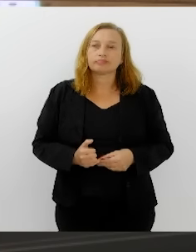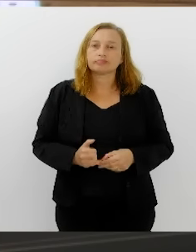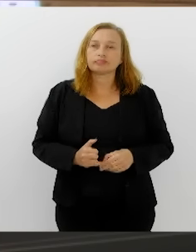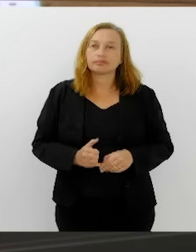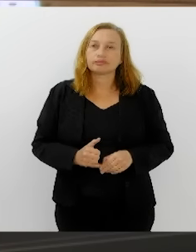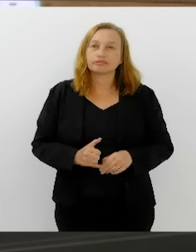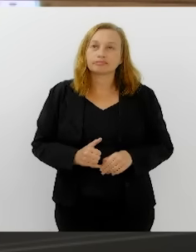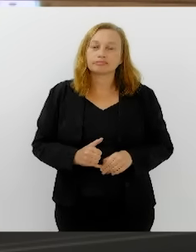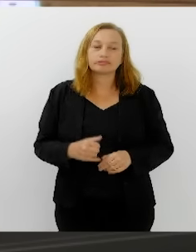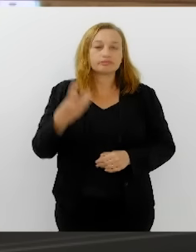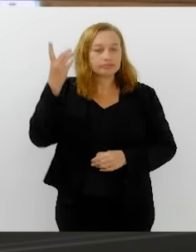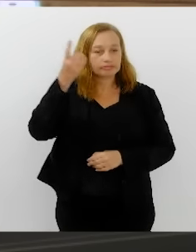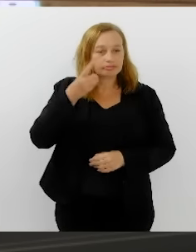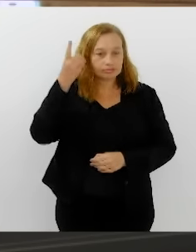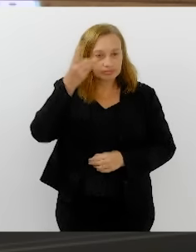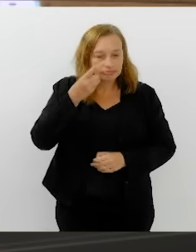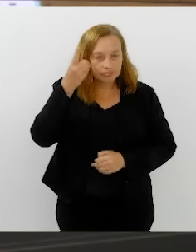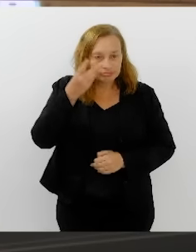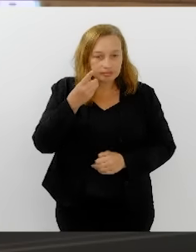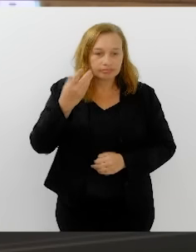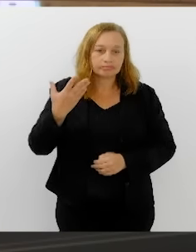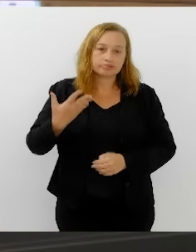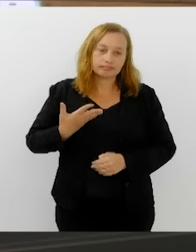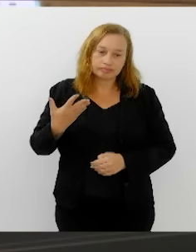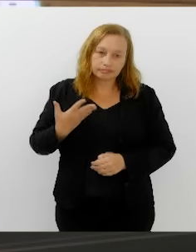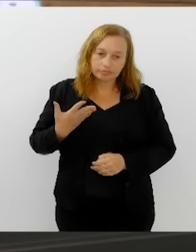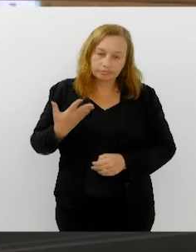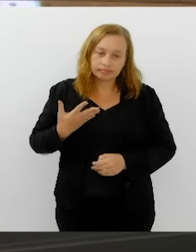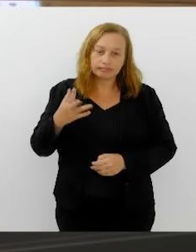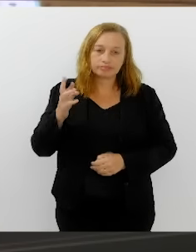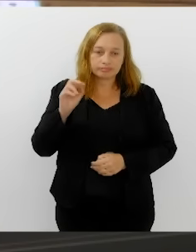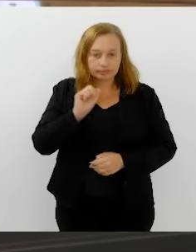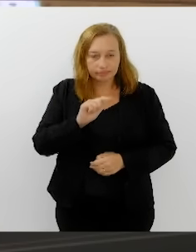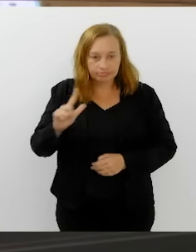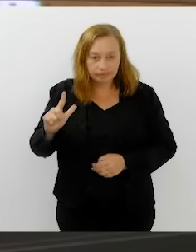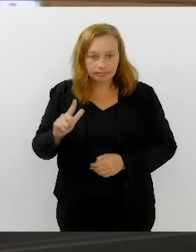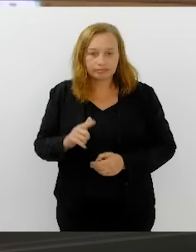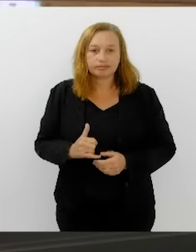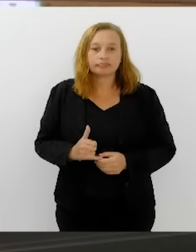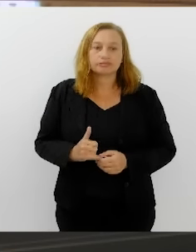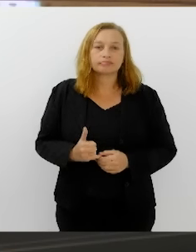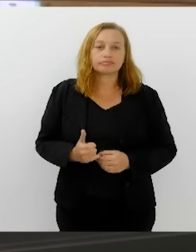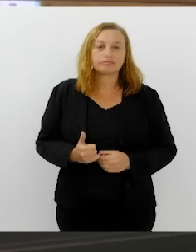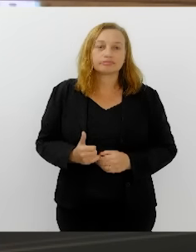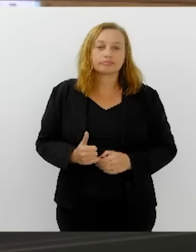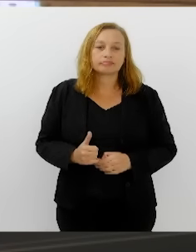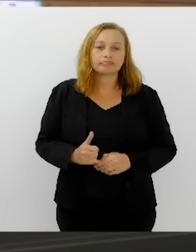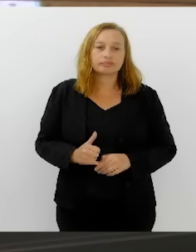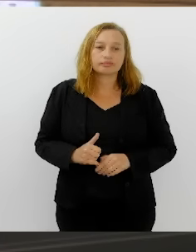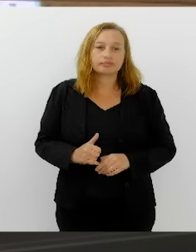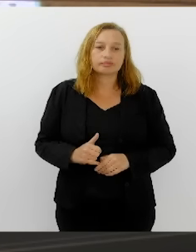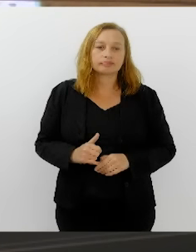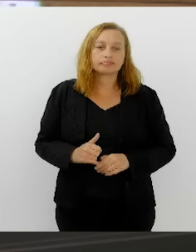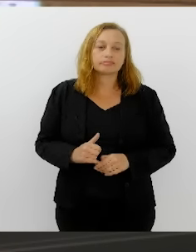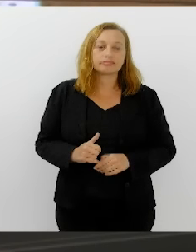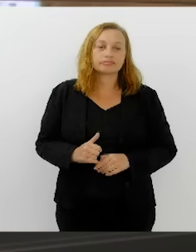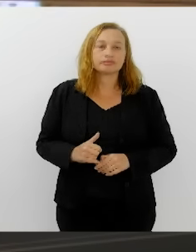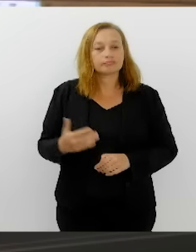Deputado Gil Diniz, meu amigo Rafael Satier, nosso querido Alain, meu amigo